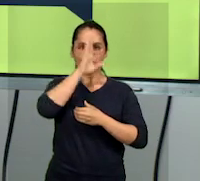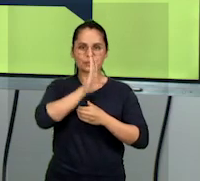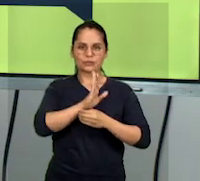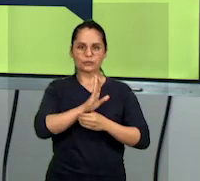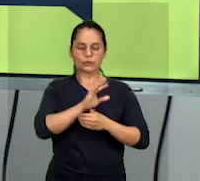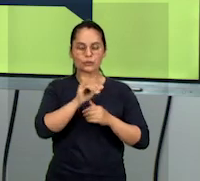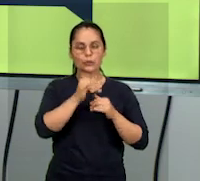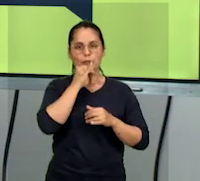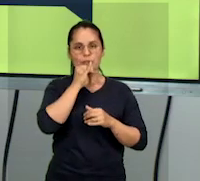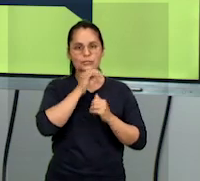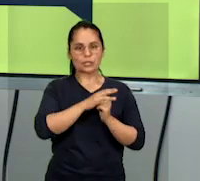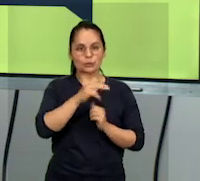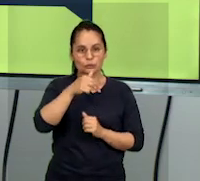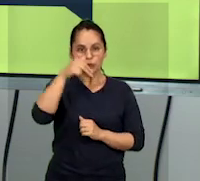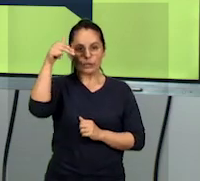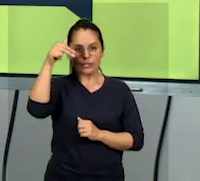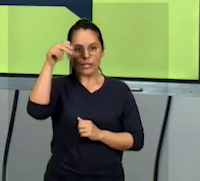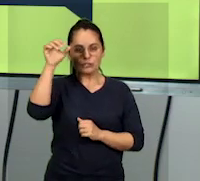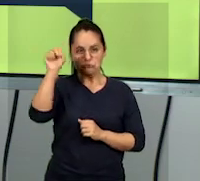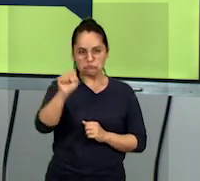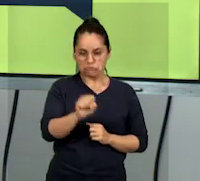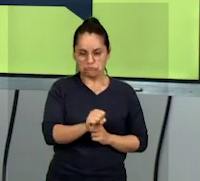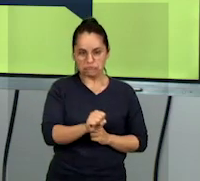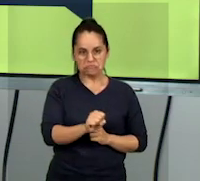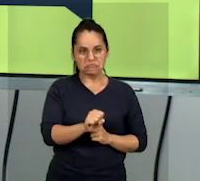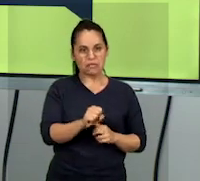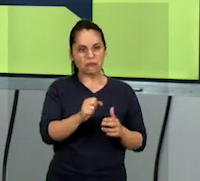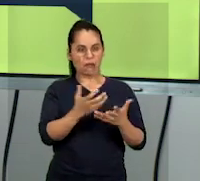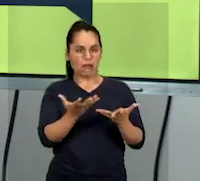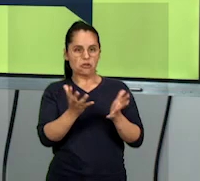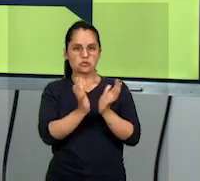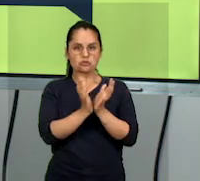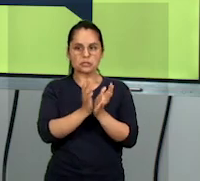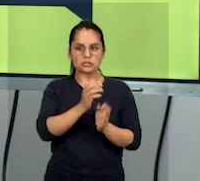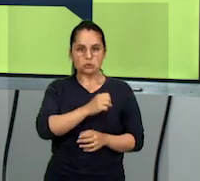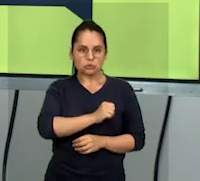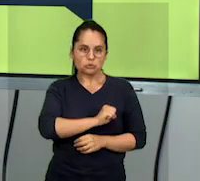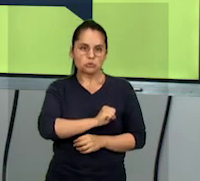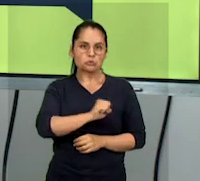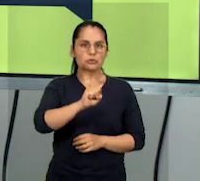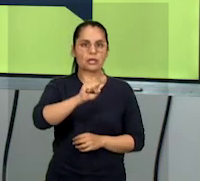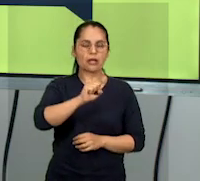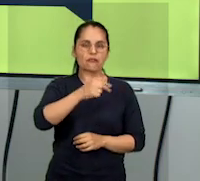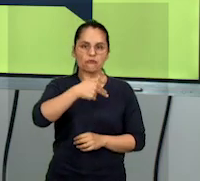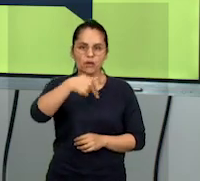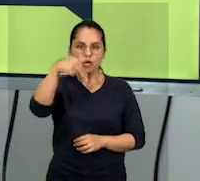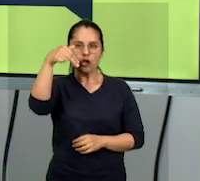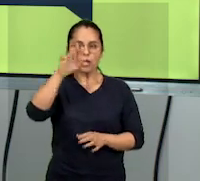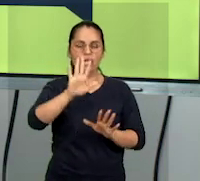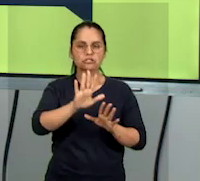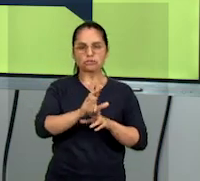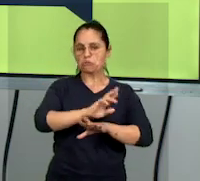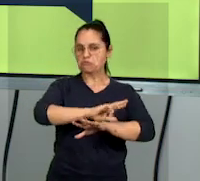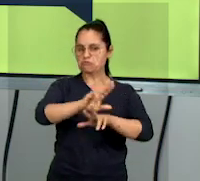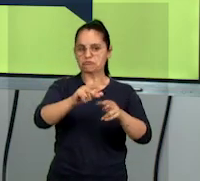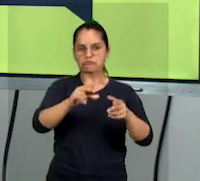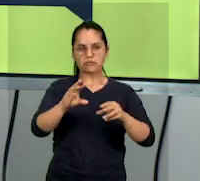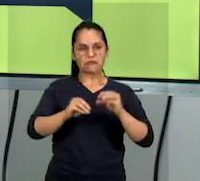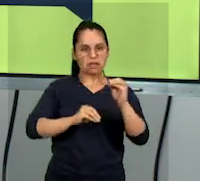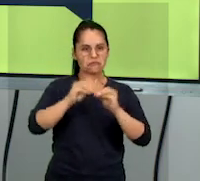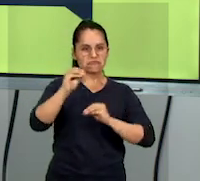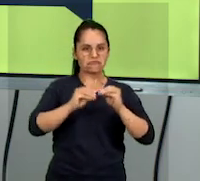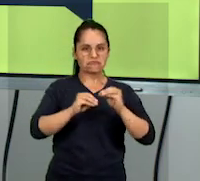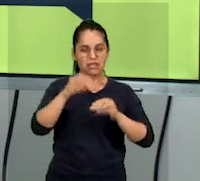do Nordeste vêm para o Sudeste, em alguns casos do Sudeste também vai para o Nordeste, e assim vai